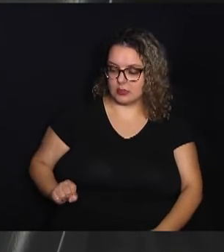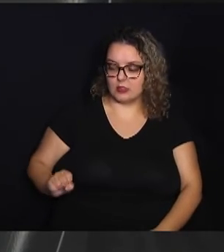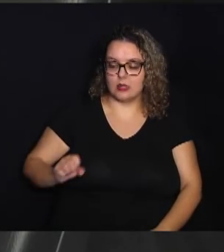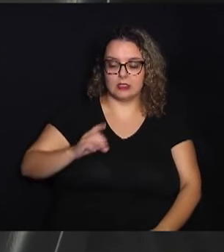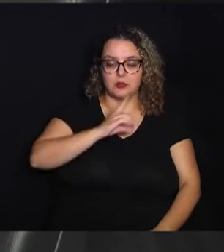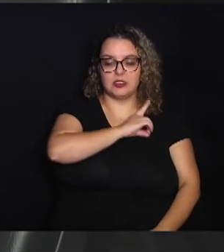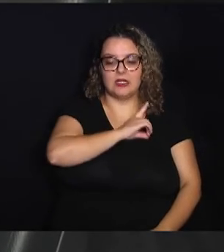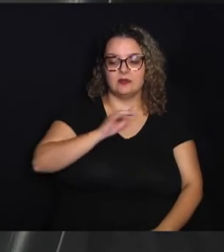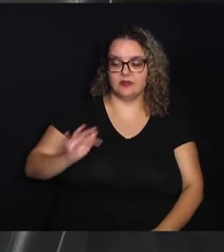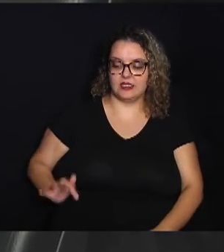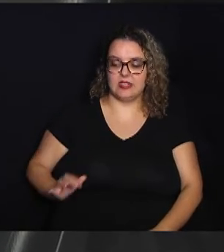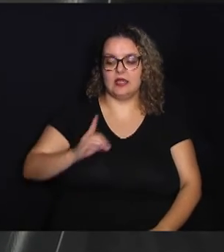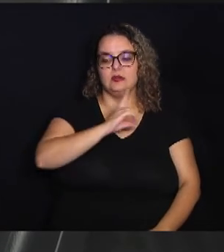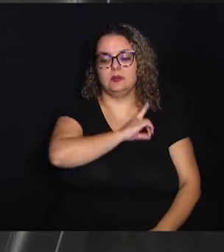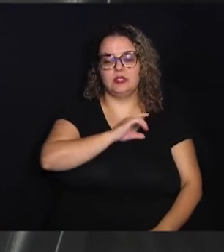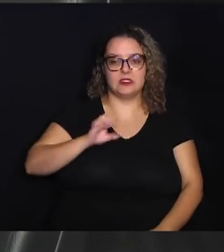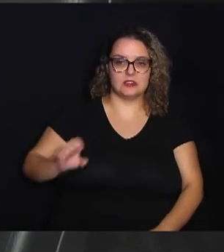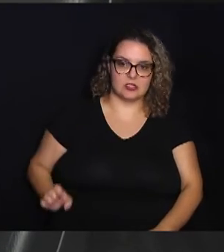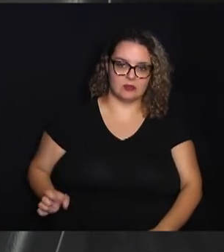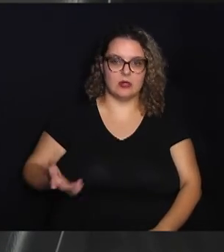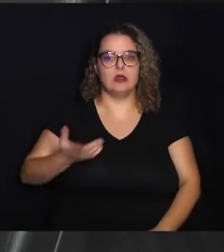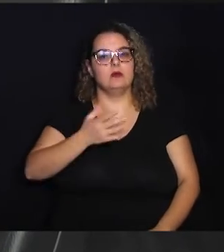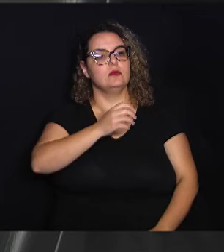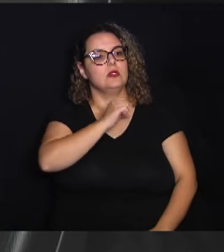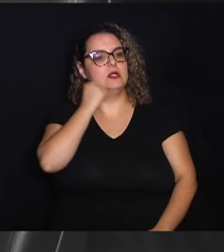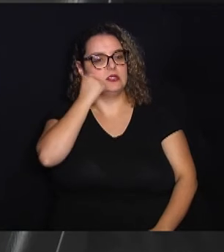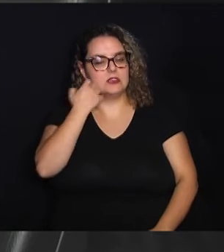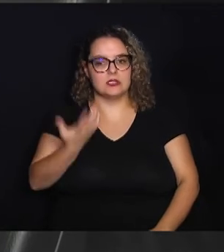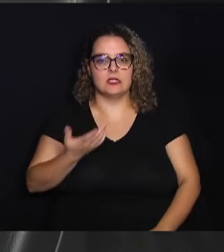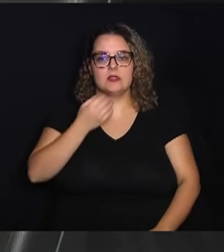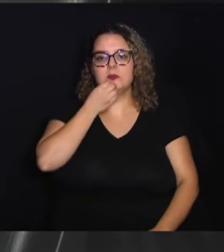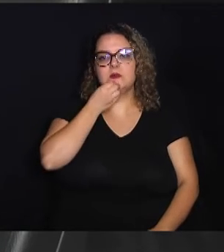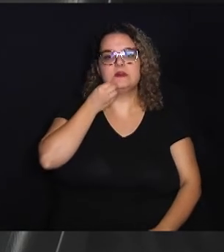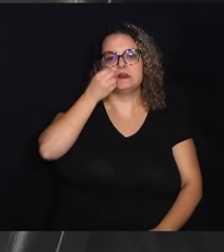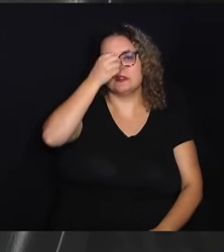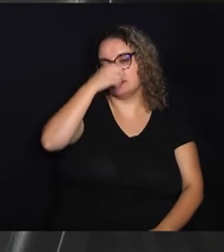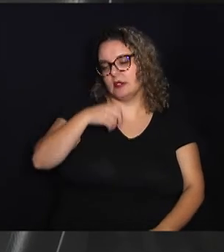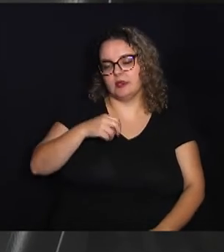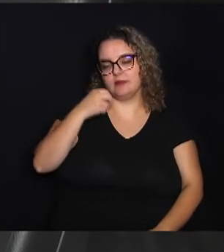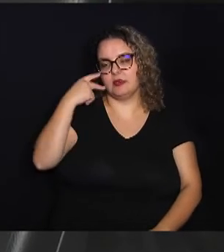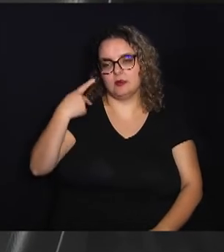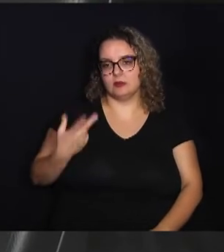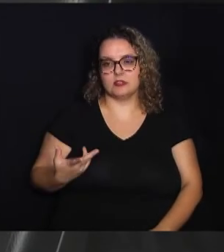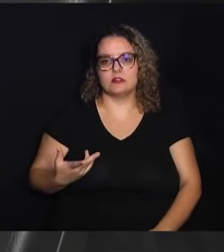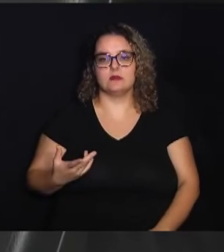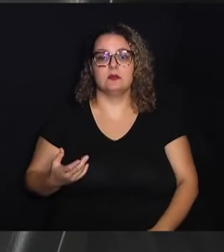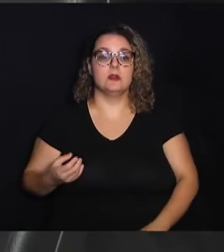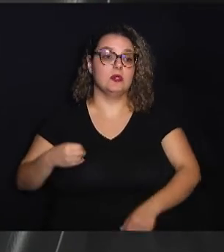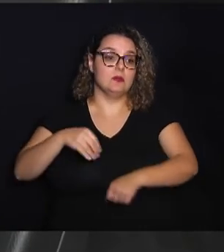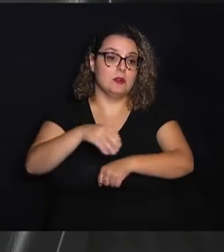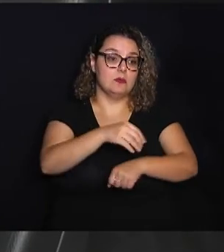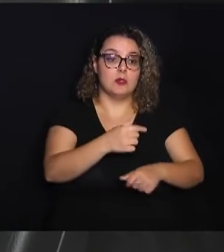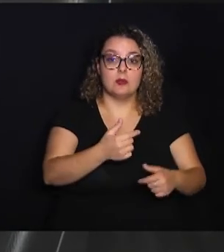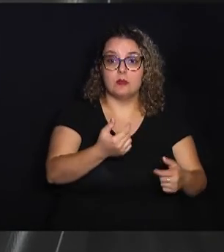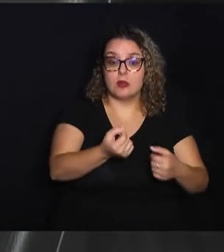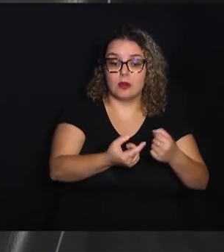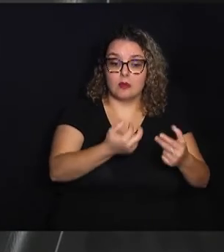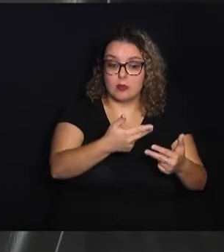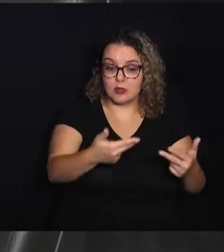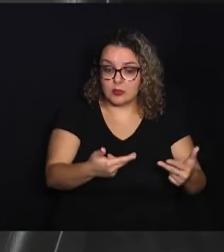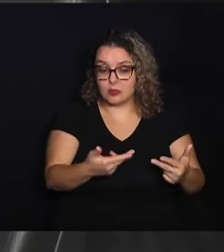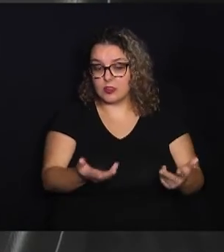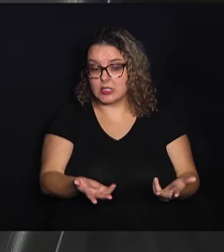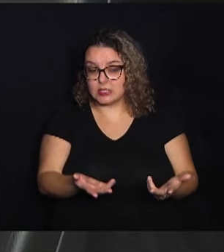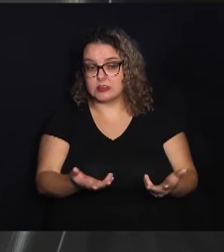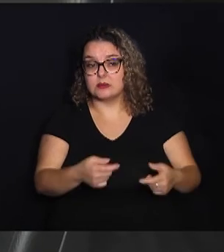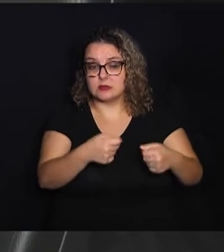seja destinado para locais... Um direcionamento. Exatamente, para locais que têm uma necessidade. E no primeiro momento, como eu disse, eu fiquei um pouco com o pé atrás, eu falei,